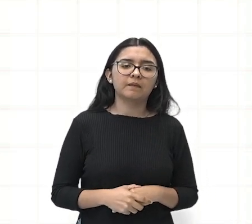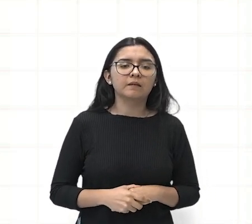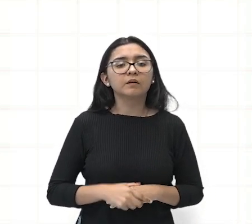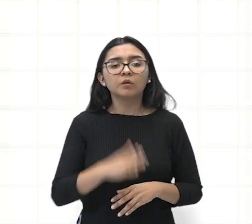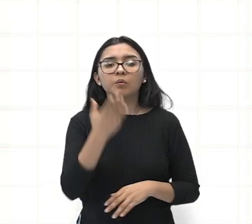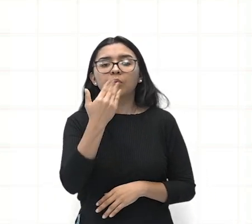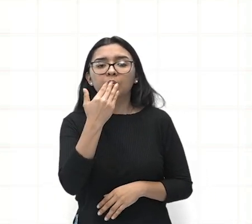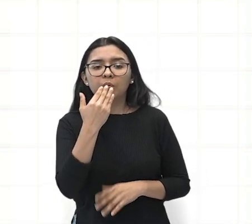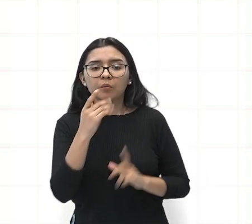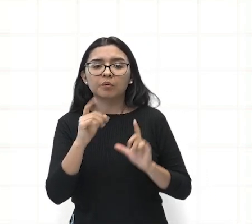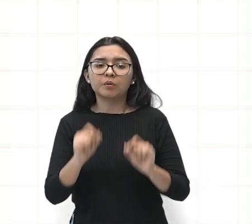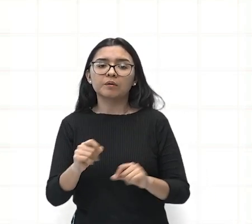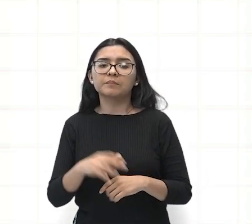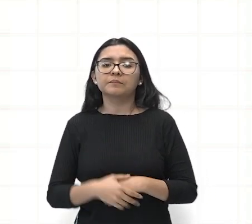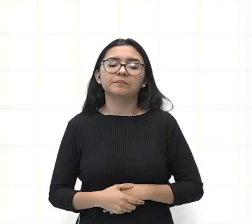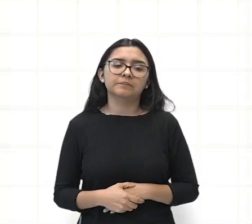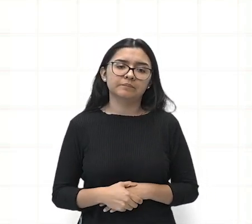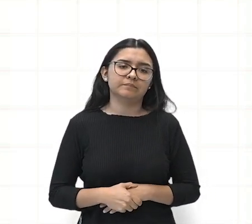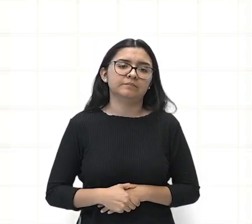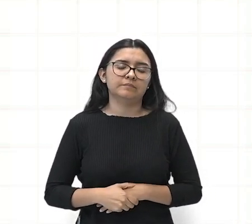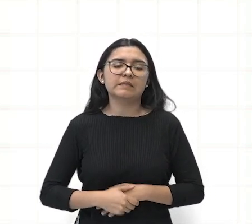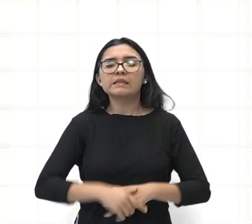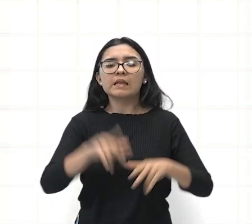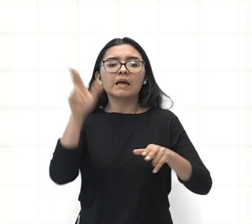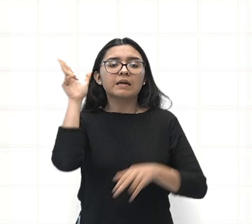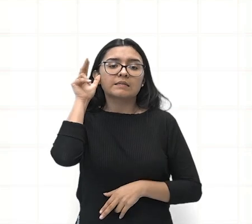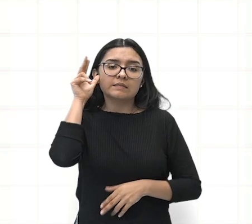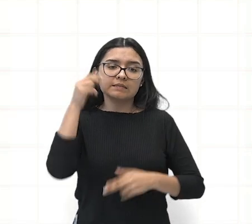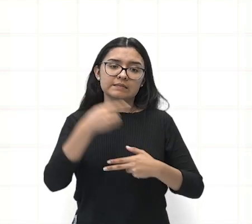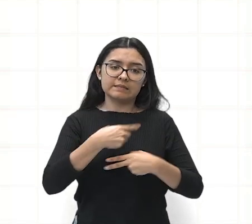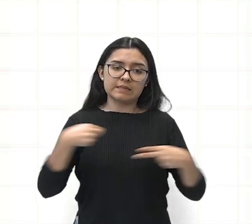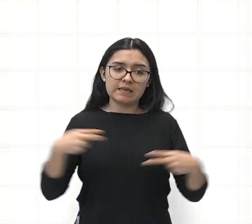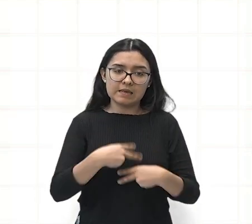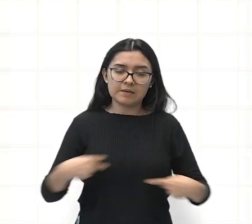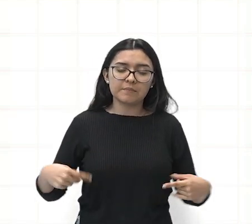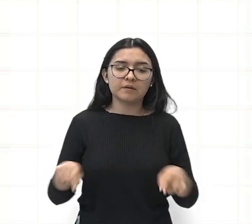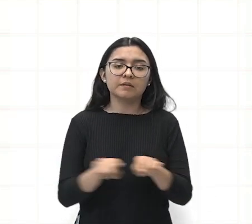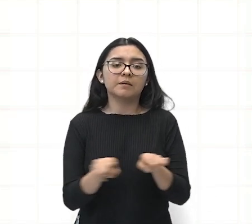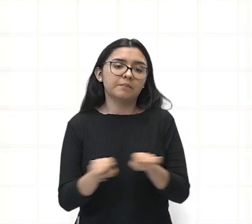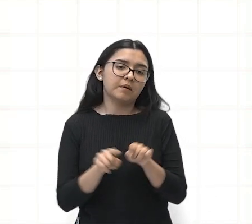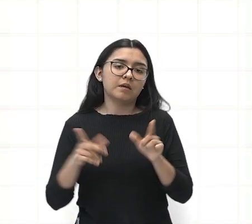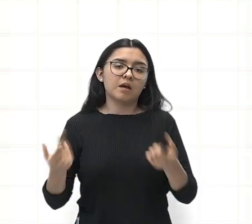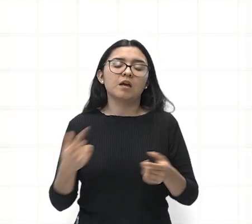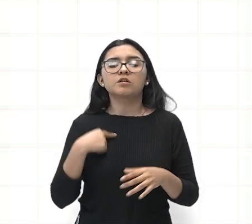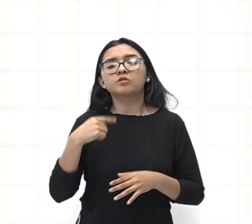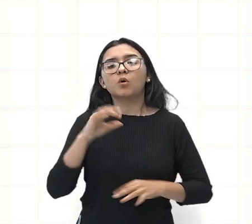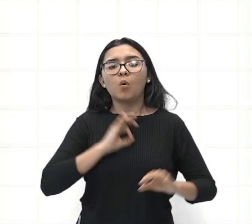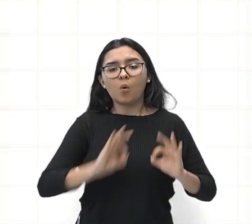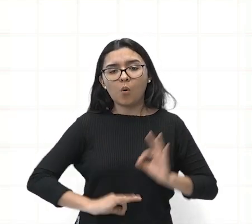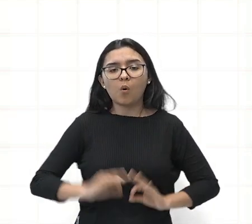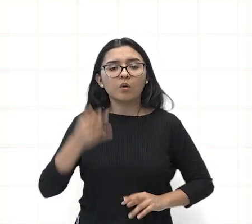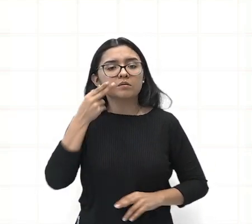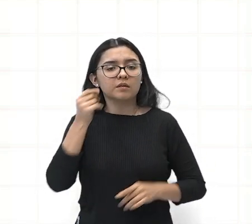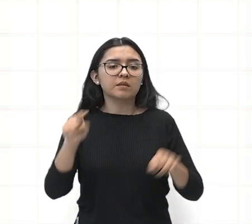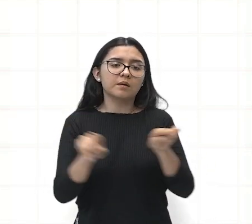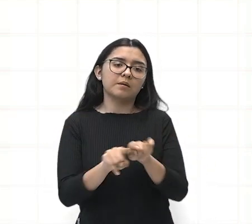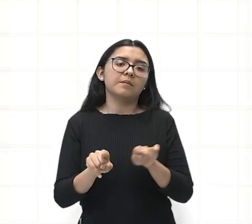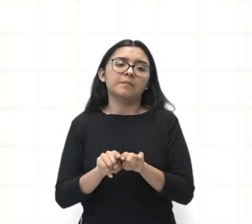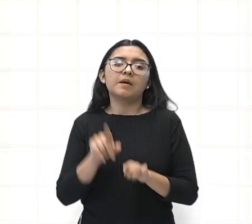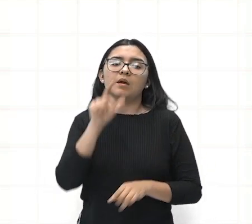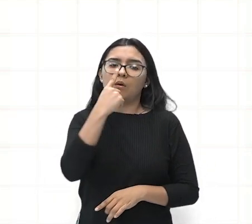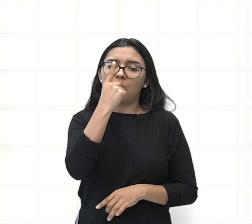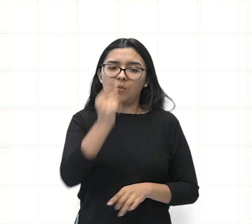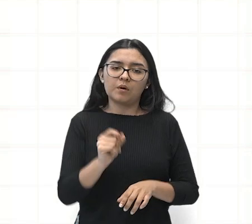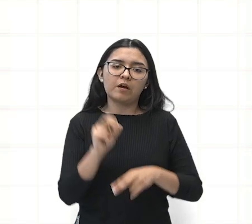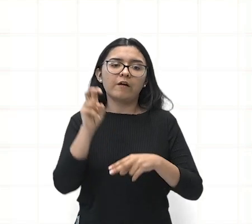se alimentando das zebras, mas delas também as onças e os gaviões se alimentam. A gente vai retirar então